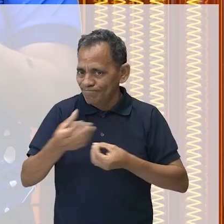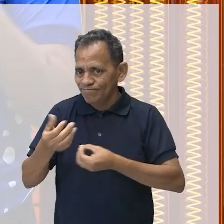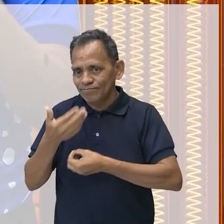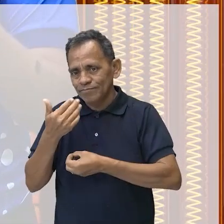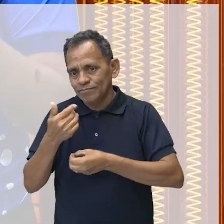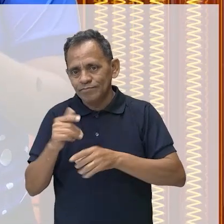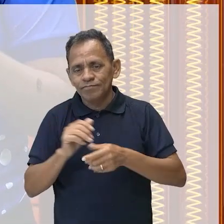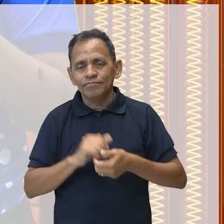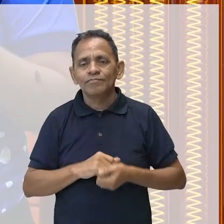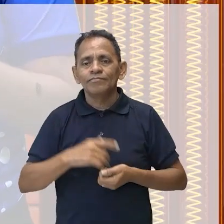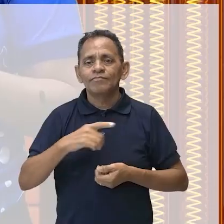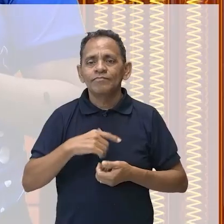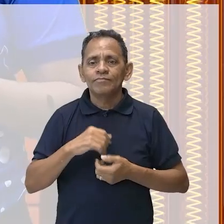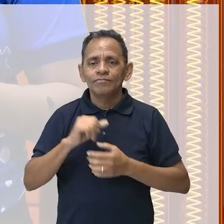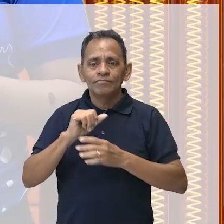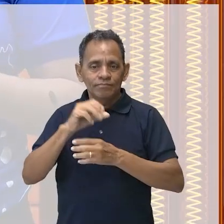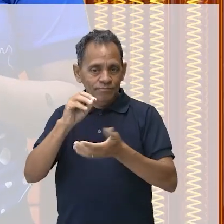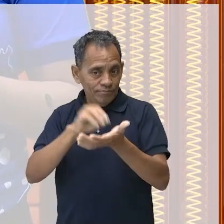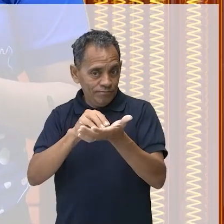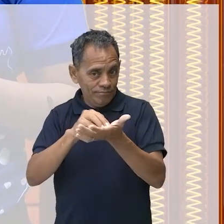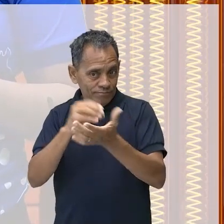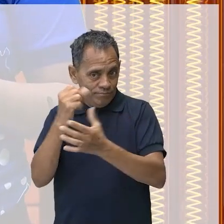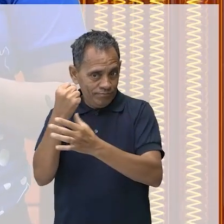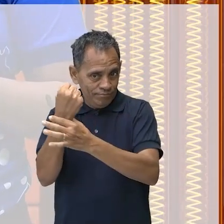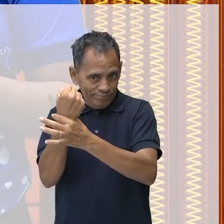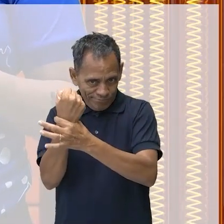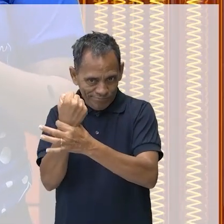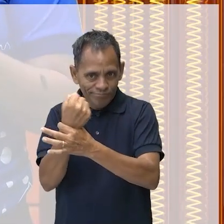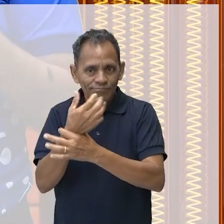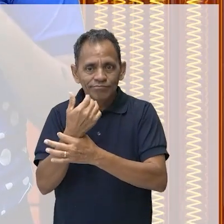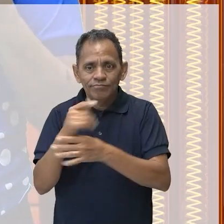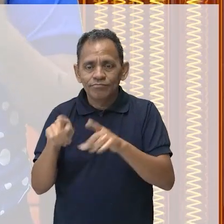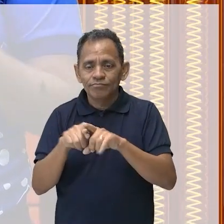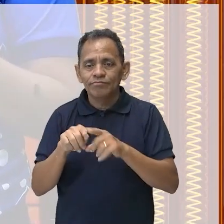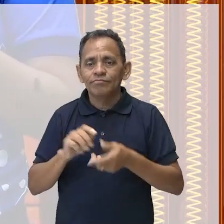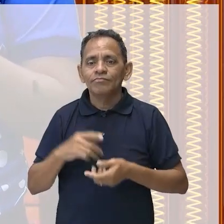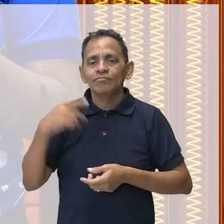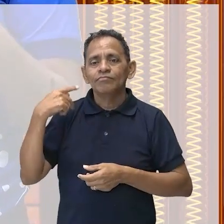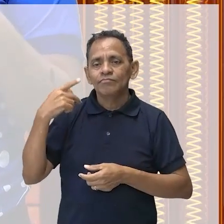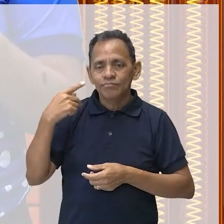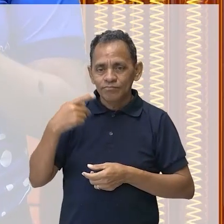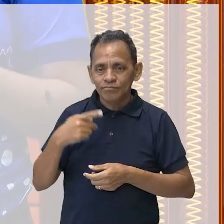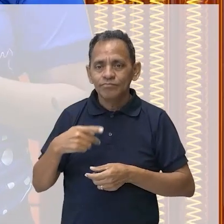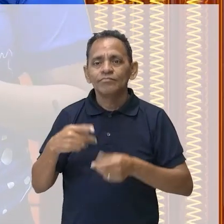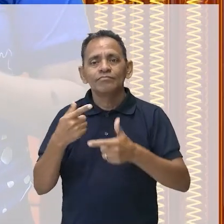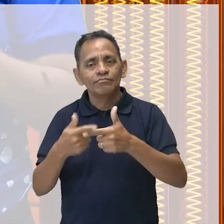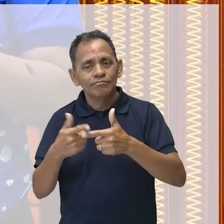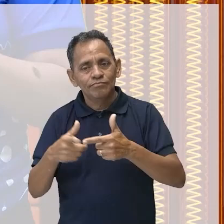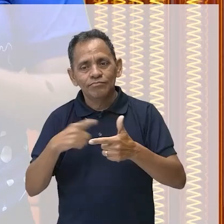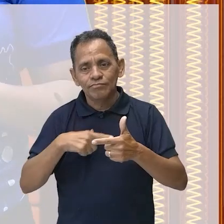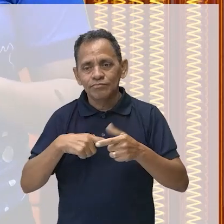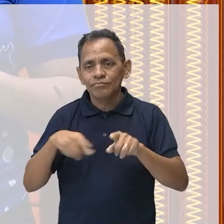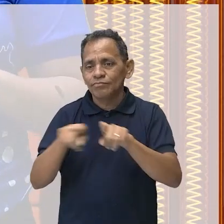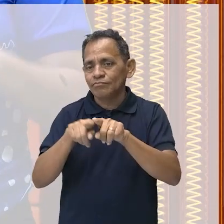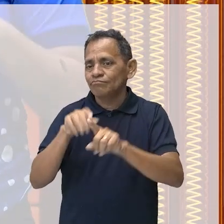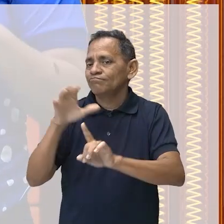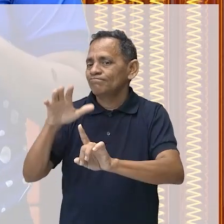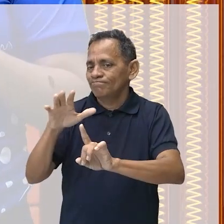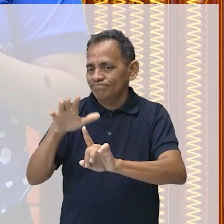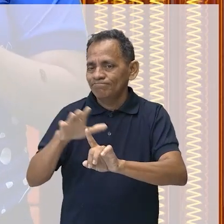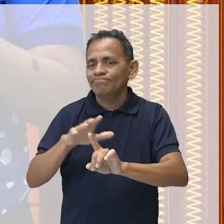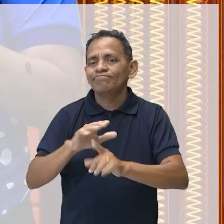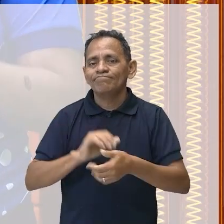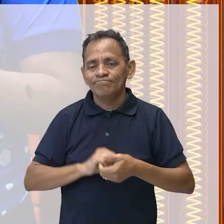aí, tendo essa insegurança alimentar, e também a estabilidade política. A política também acaba influenciando muito,